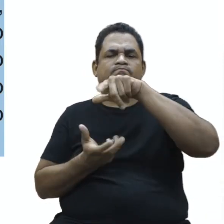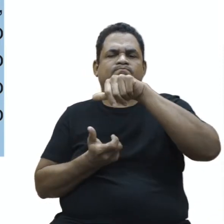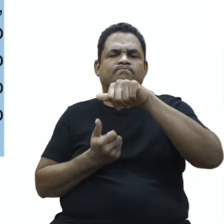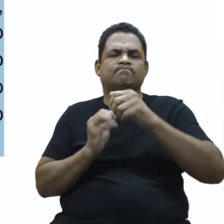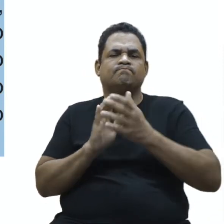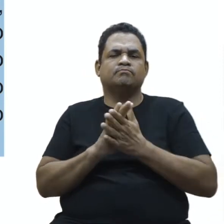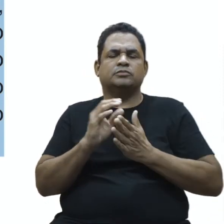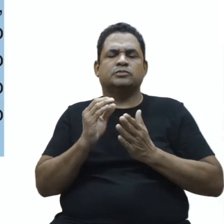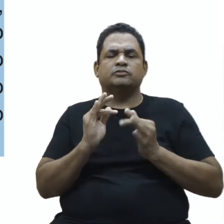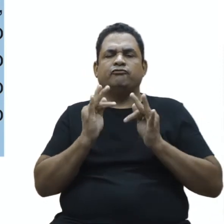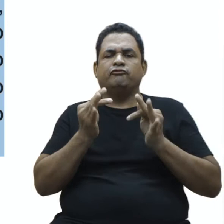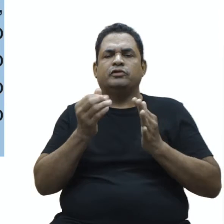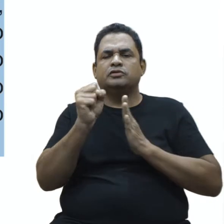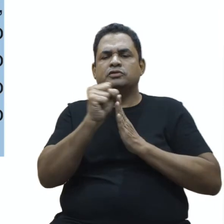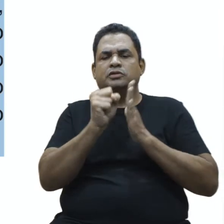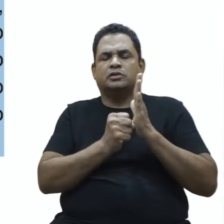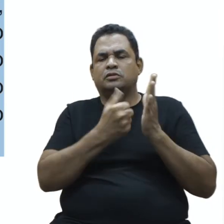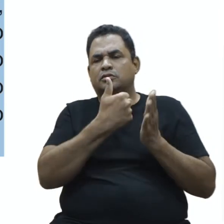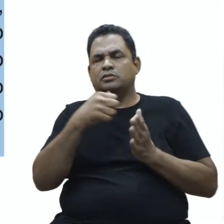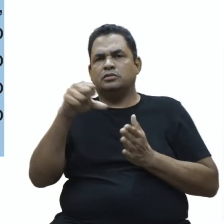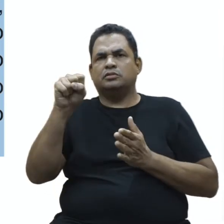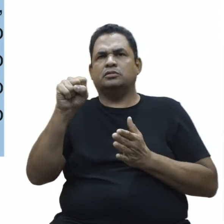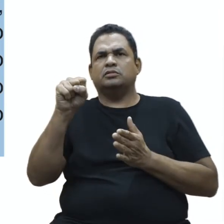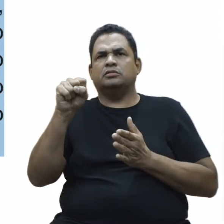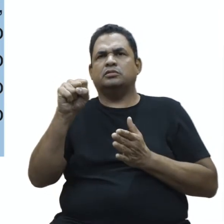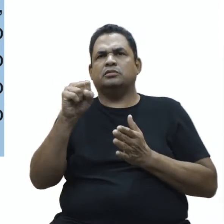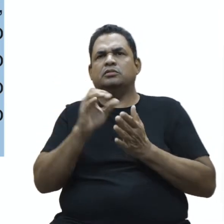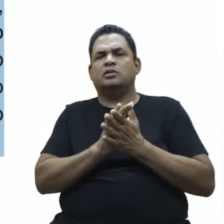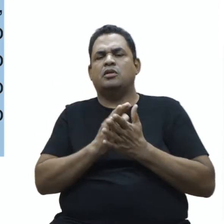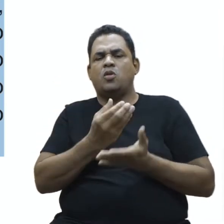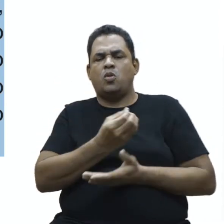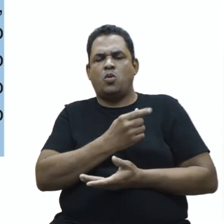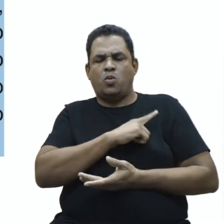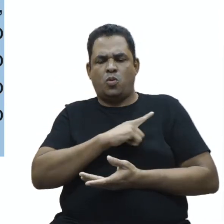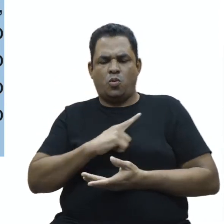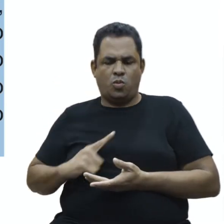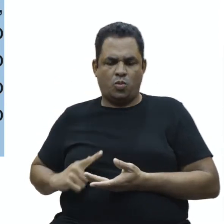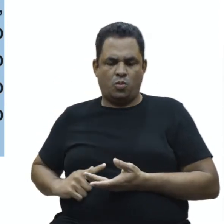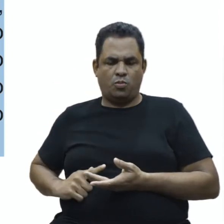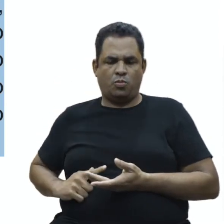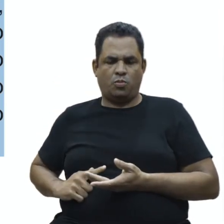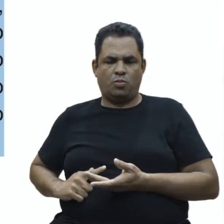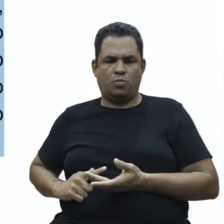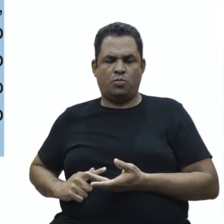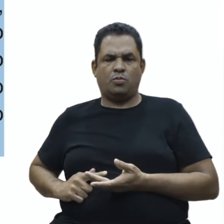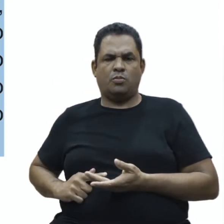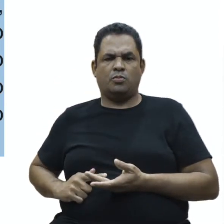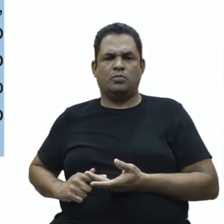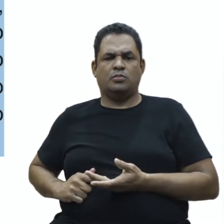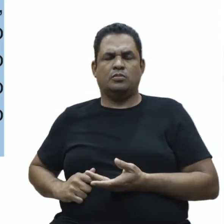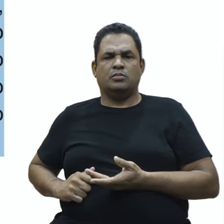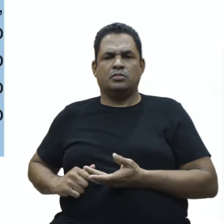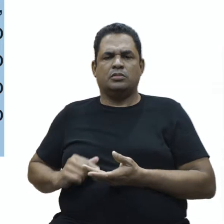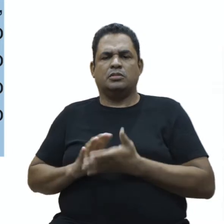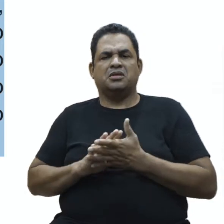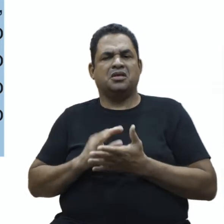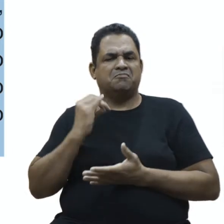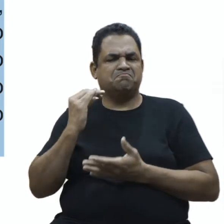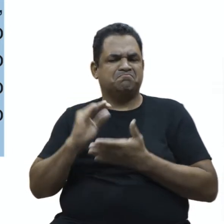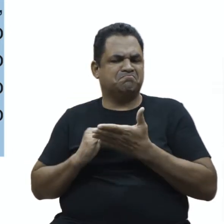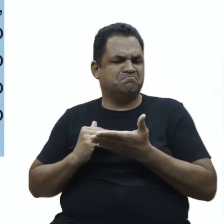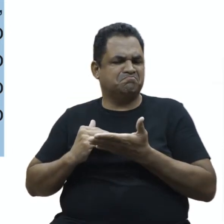século XVIII, né? Então, o governo nesse sentido aí, ele era vitalício, ele